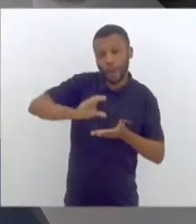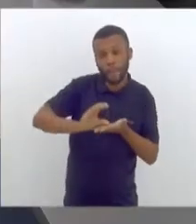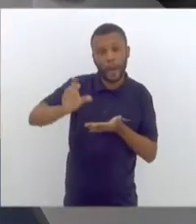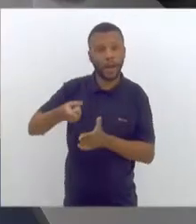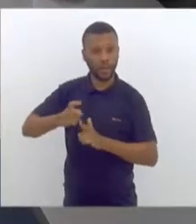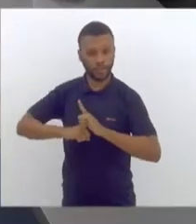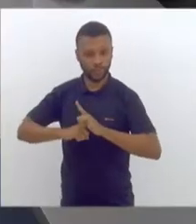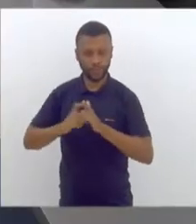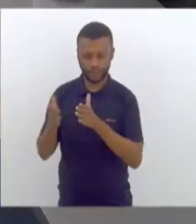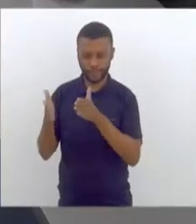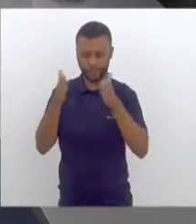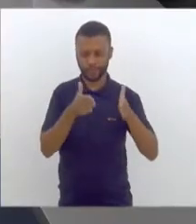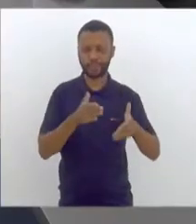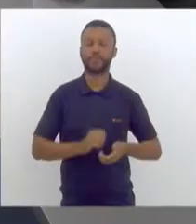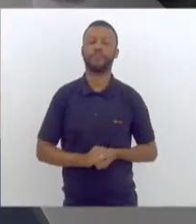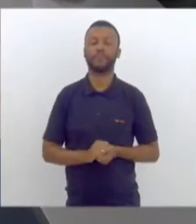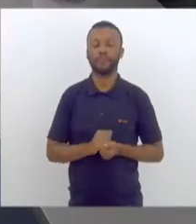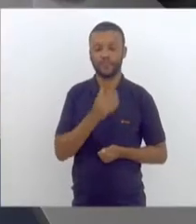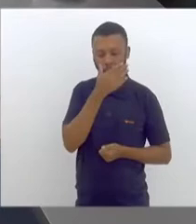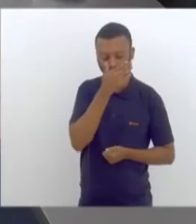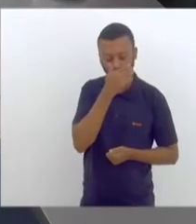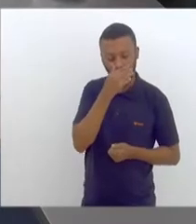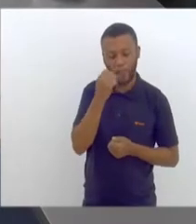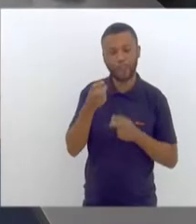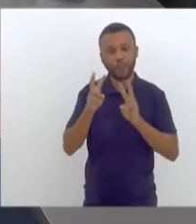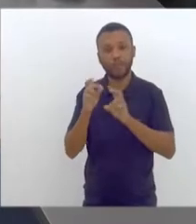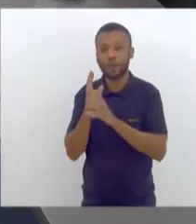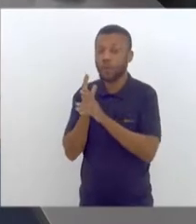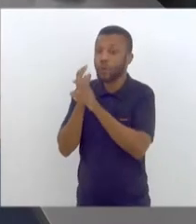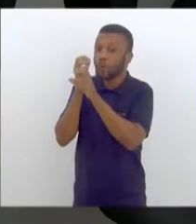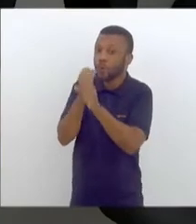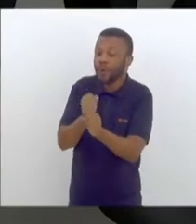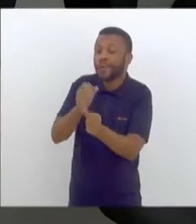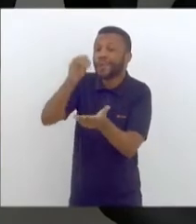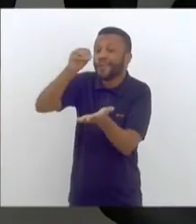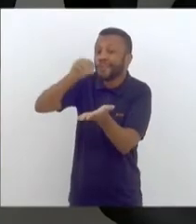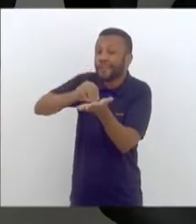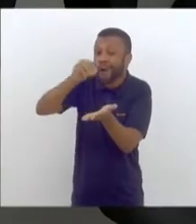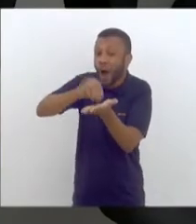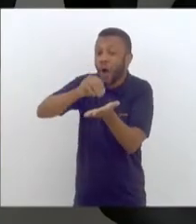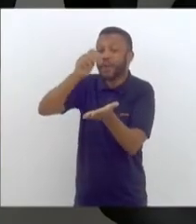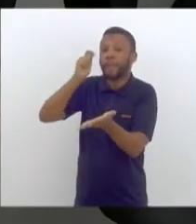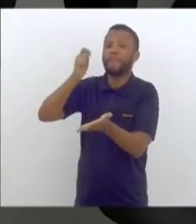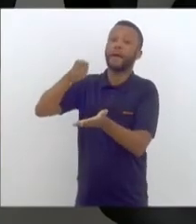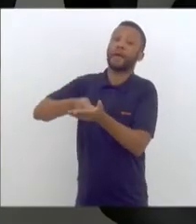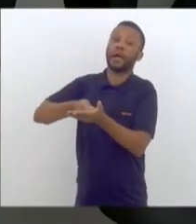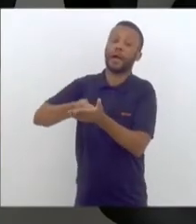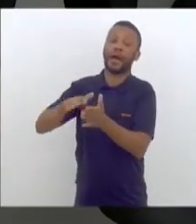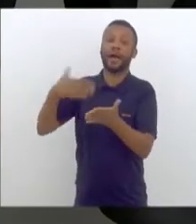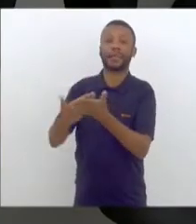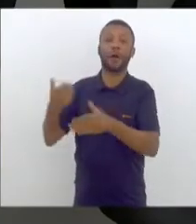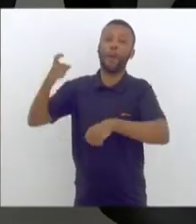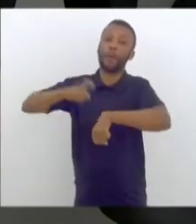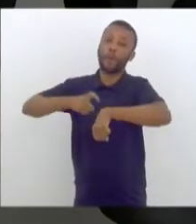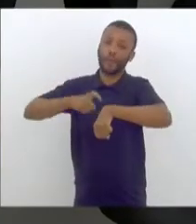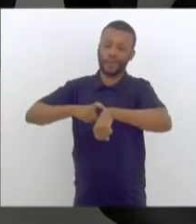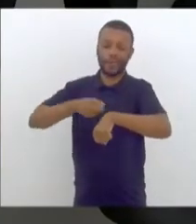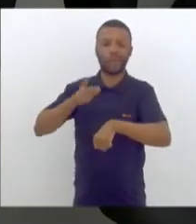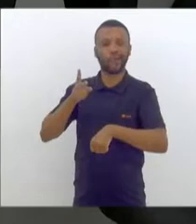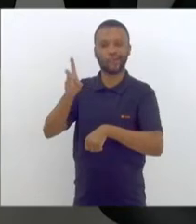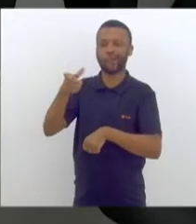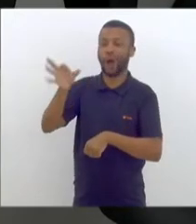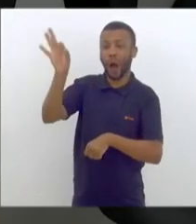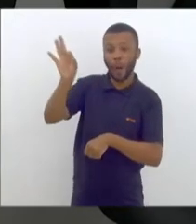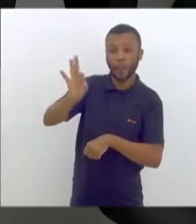com relação ao histórico de resta a pagar até o momento ele continua em declínio e